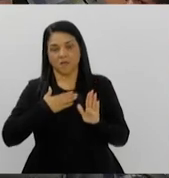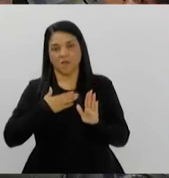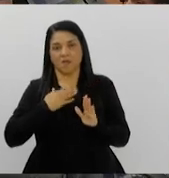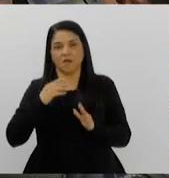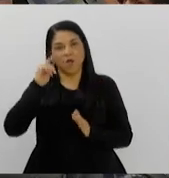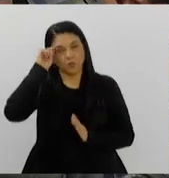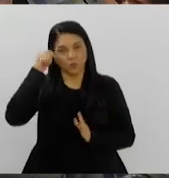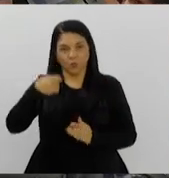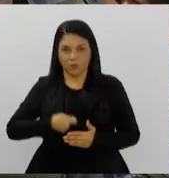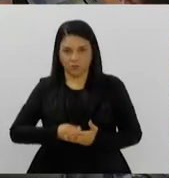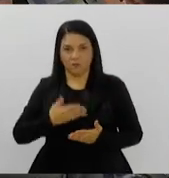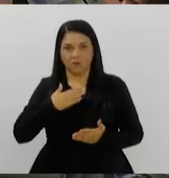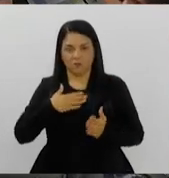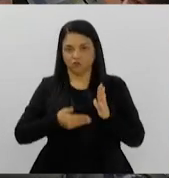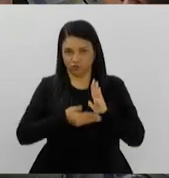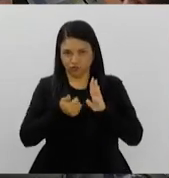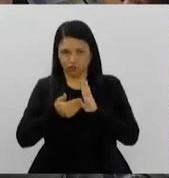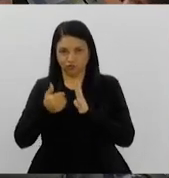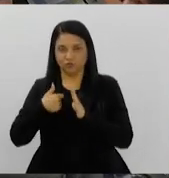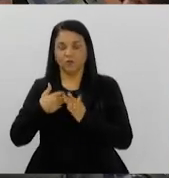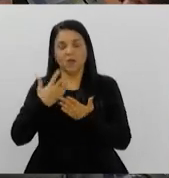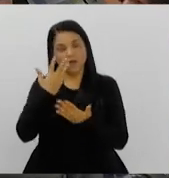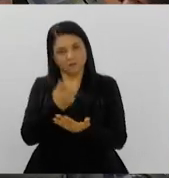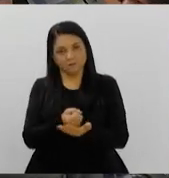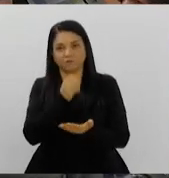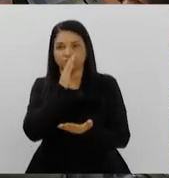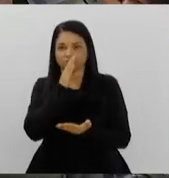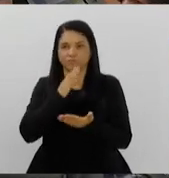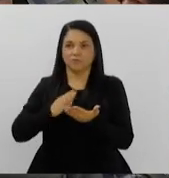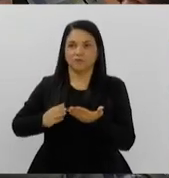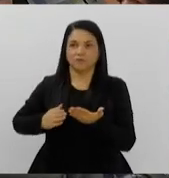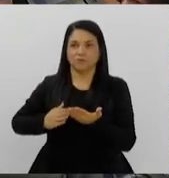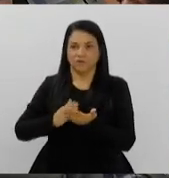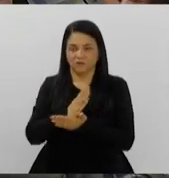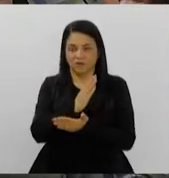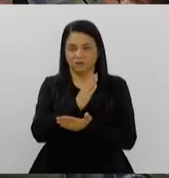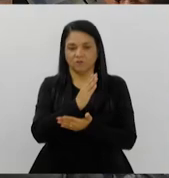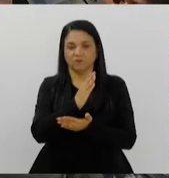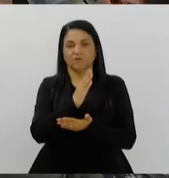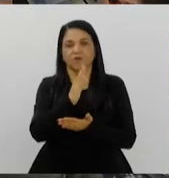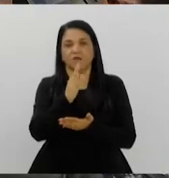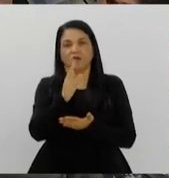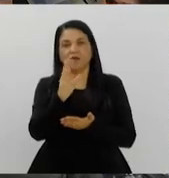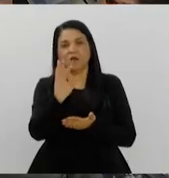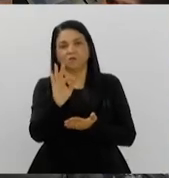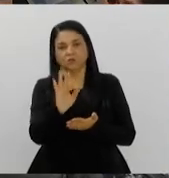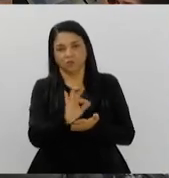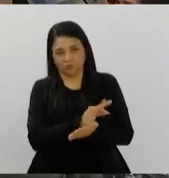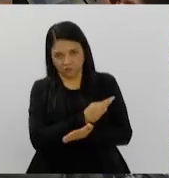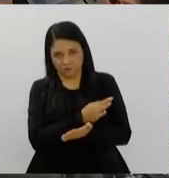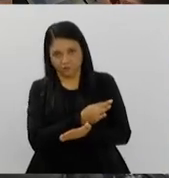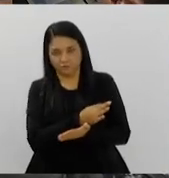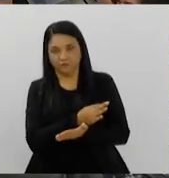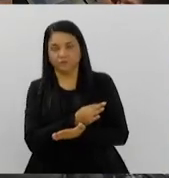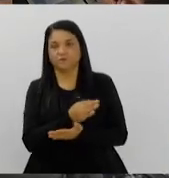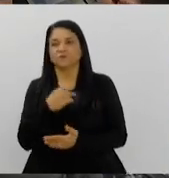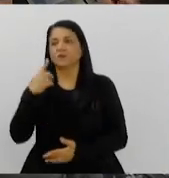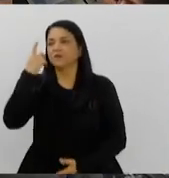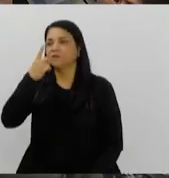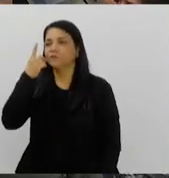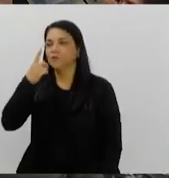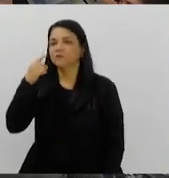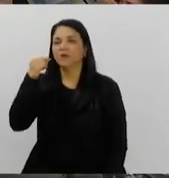Parabéns. Retirada a emenda, os senhores que aprovam, permaneça como estão. Aprovado, vai a autógrafo. Deputado Ratinho,